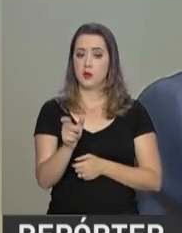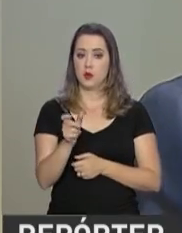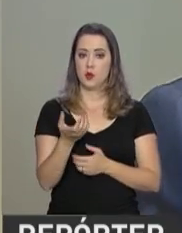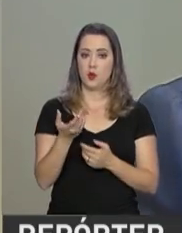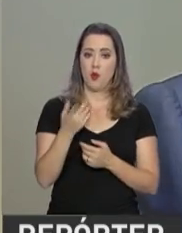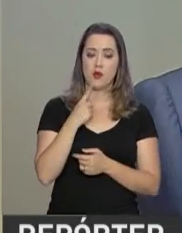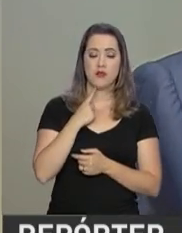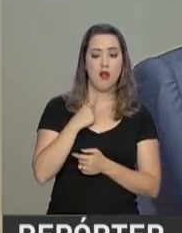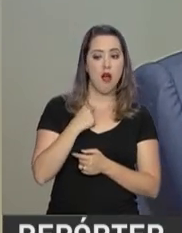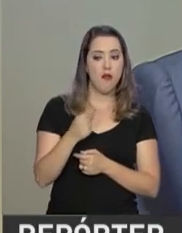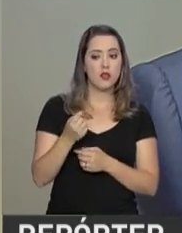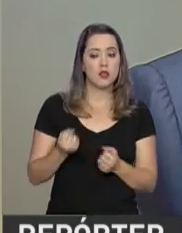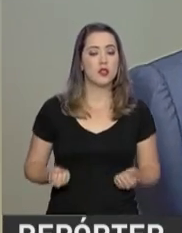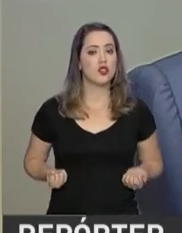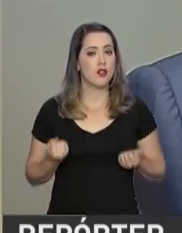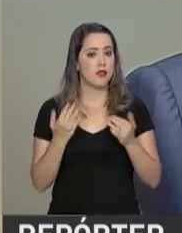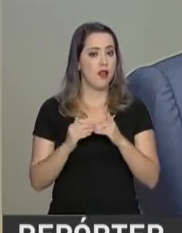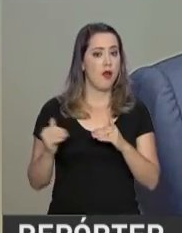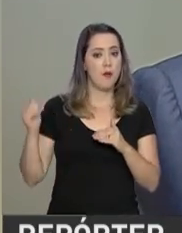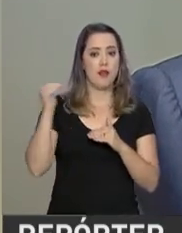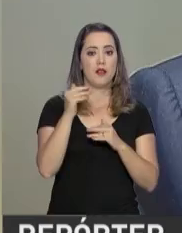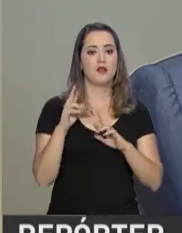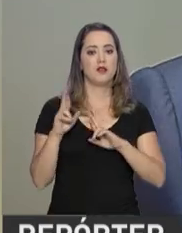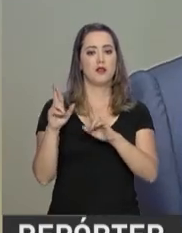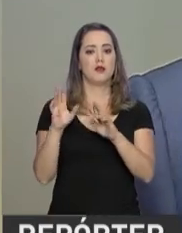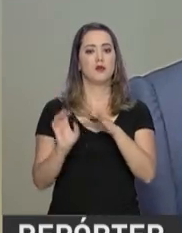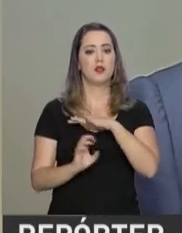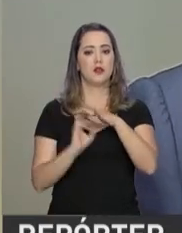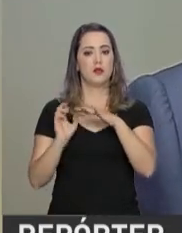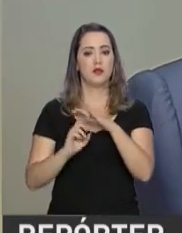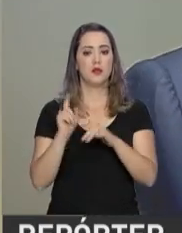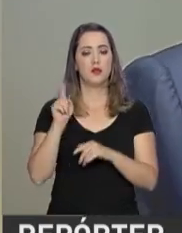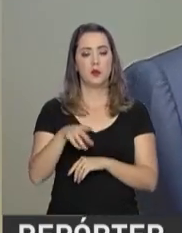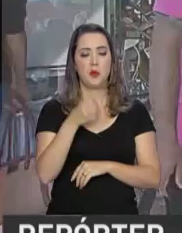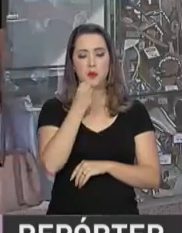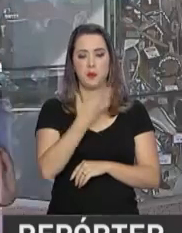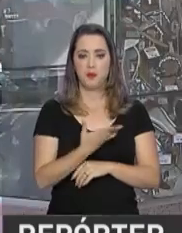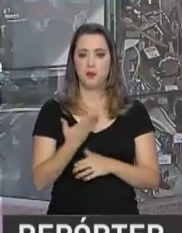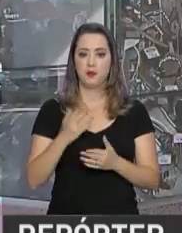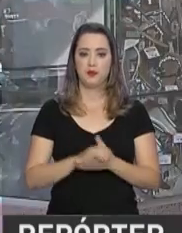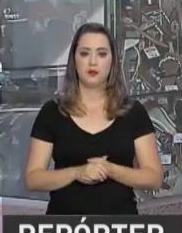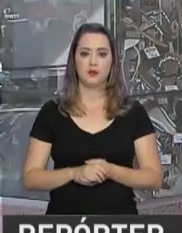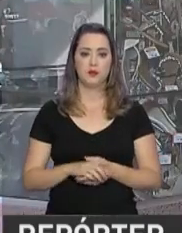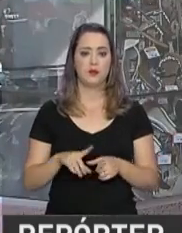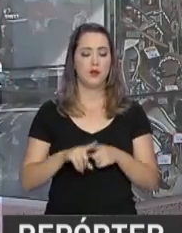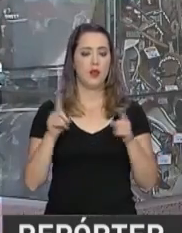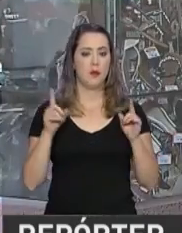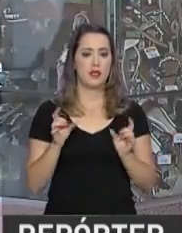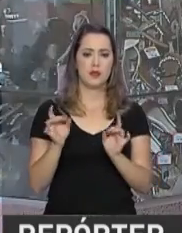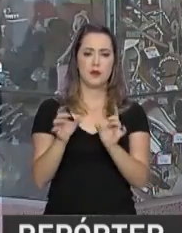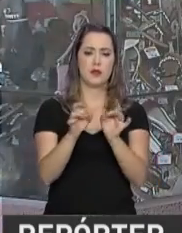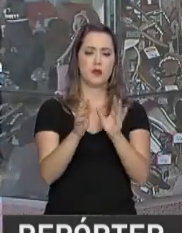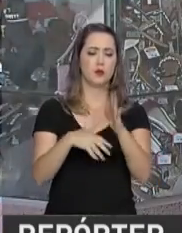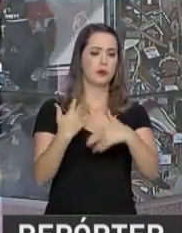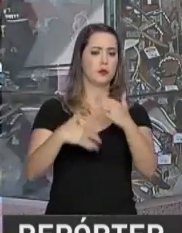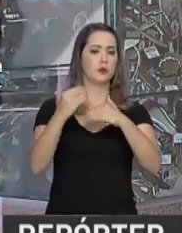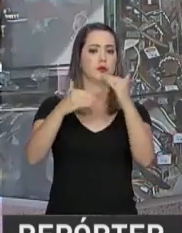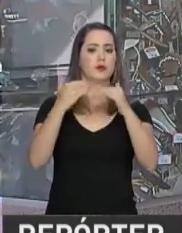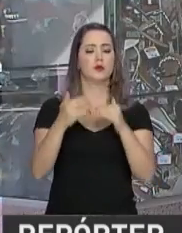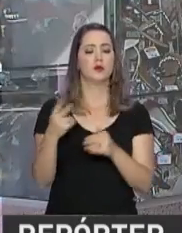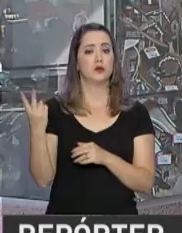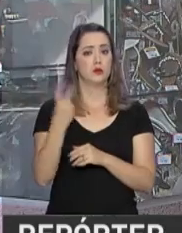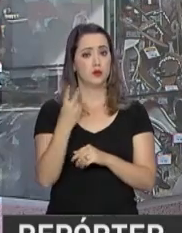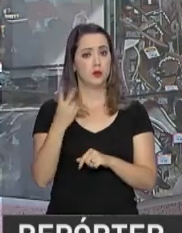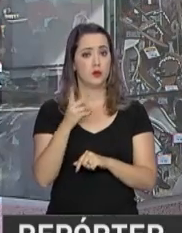desejo de gastar é maior do que o que espera o empresário então é um bom sinal mas não é só o volume de vendas e crescerá na